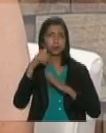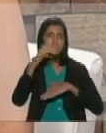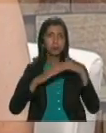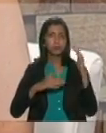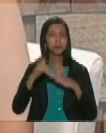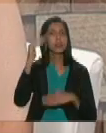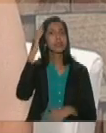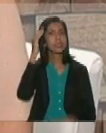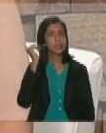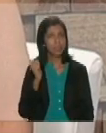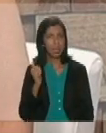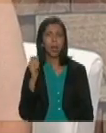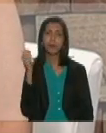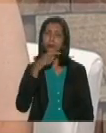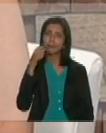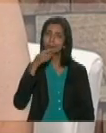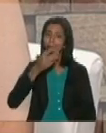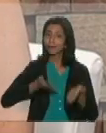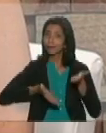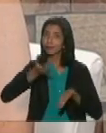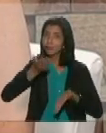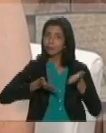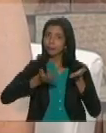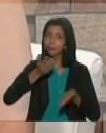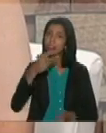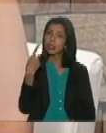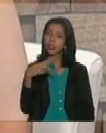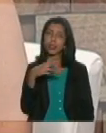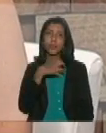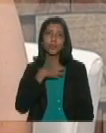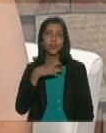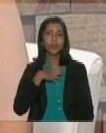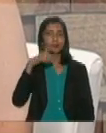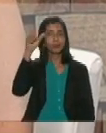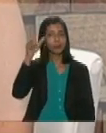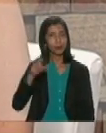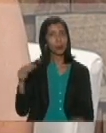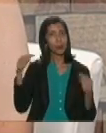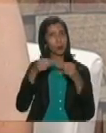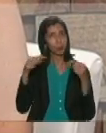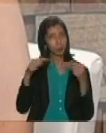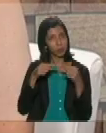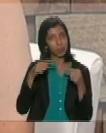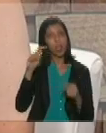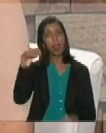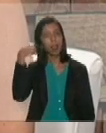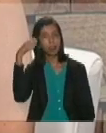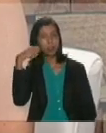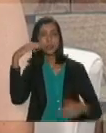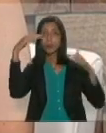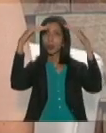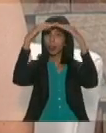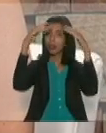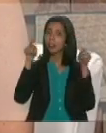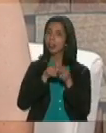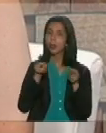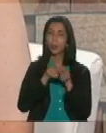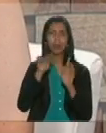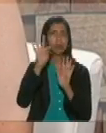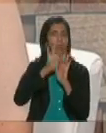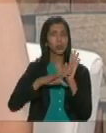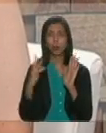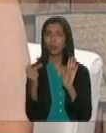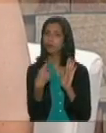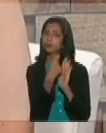colocar humor na dose certa, dando um toque particular aos seus personagens. Além de atriz e bailarina, é autora de